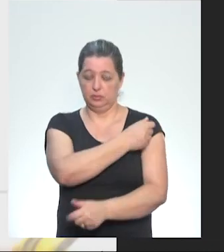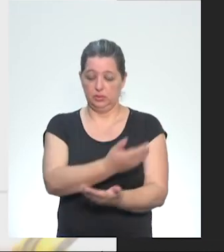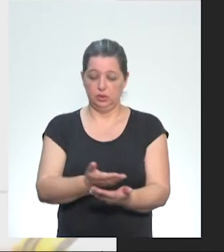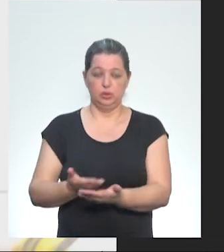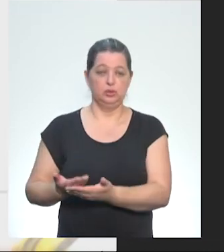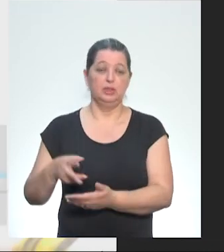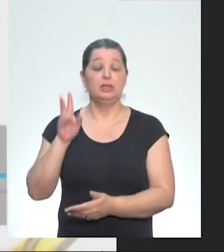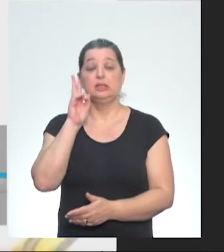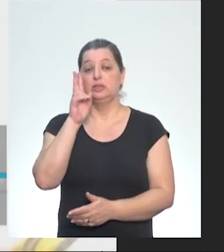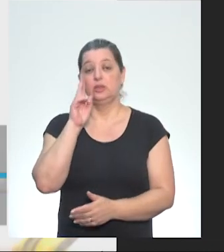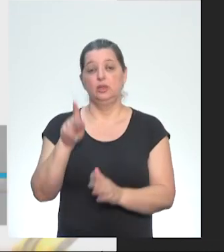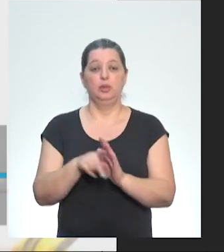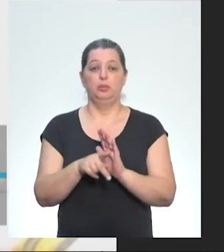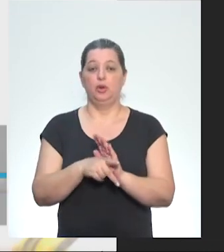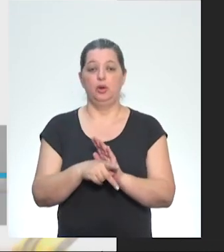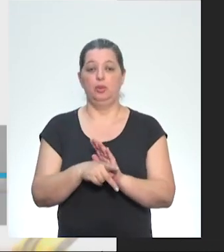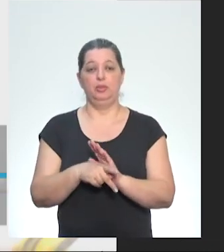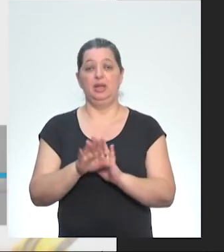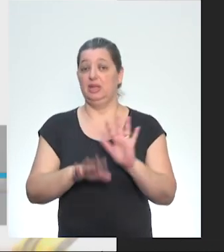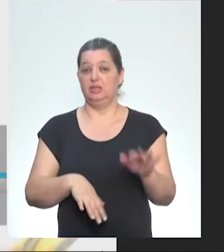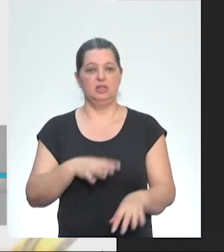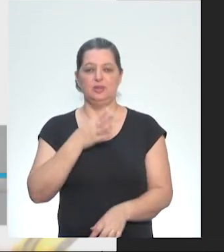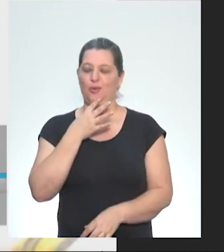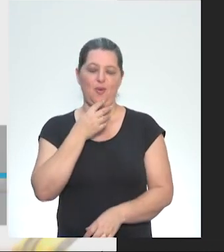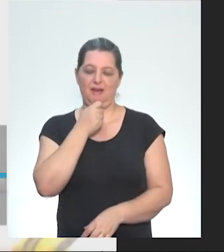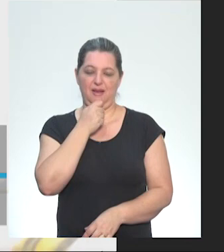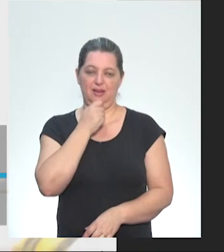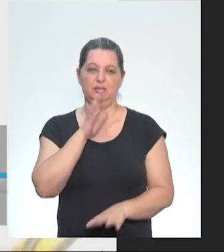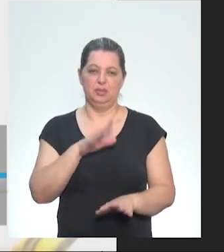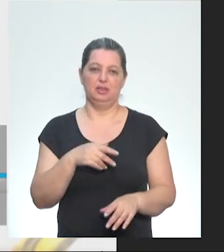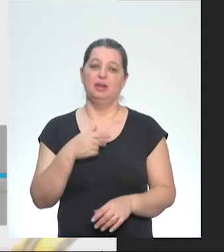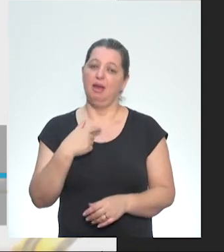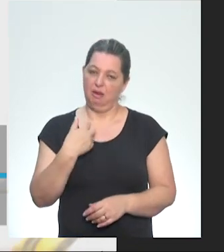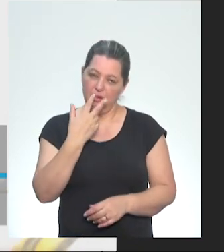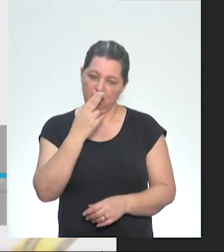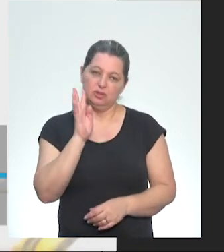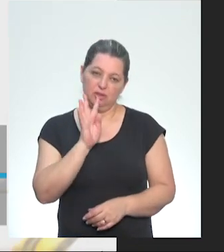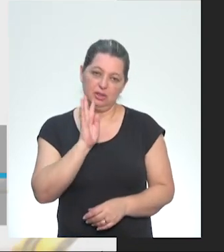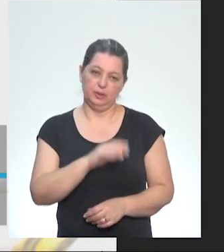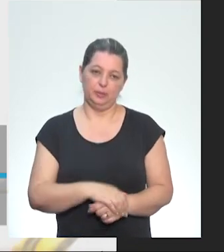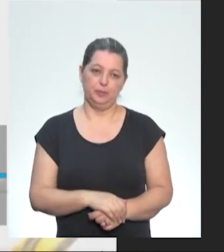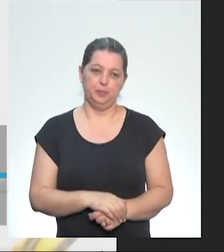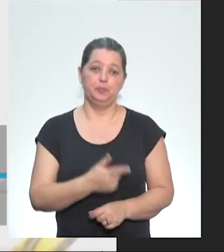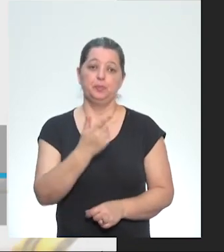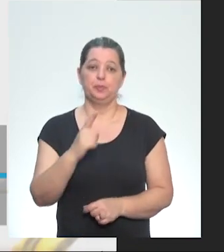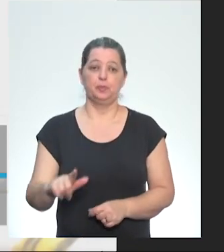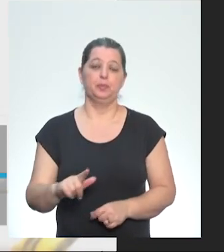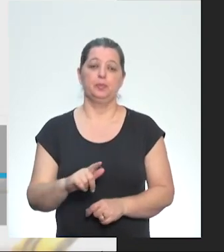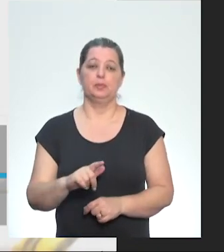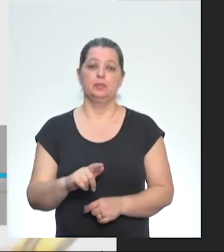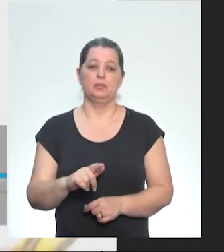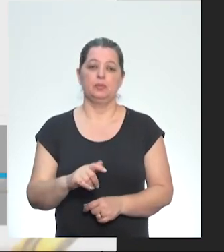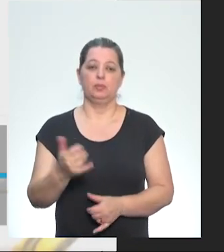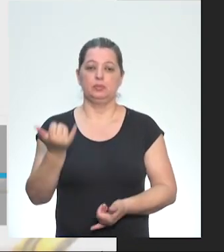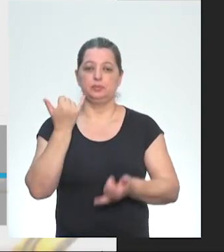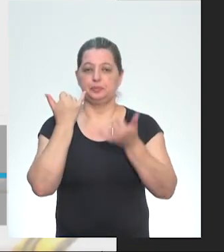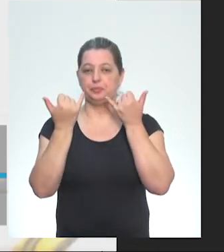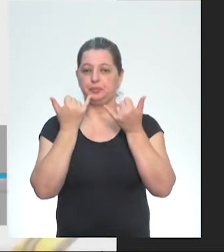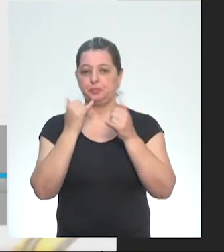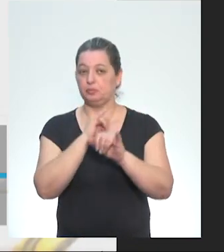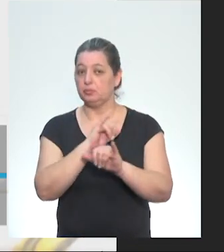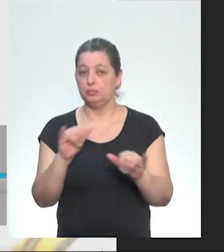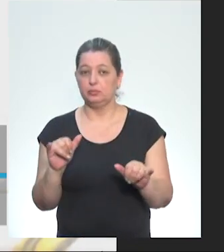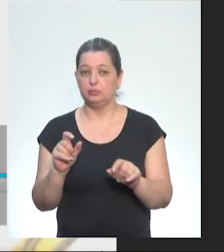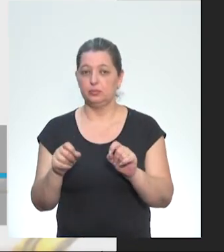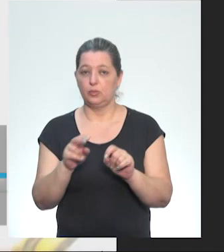sobre a história que eles conhecem. Eu acho que seria bem, vai ser bem bacana. Trazendo uma informação aqui, que também tem uma perguntinha, o nome